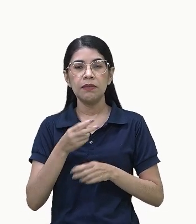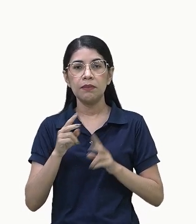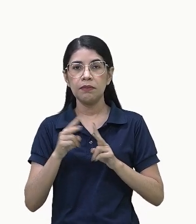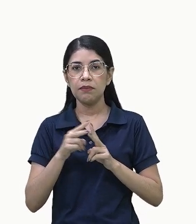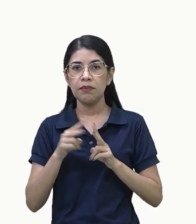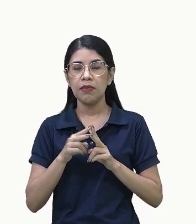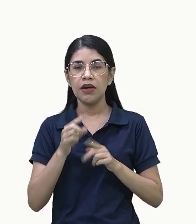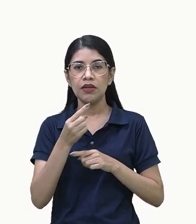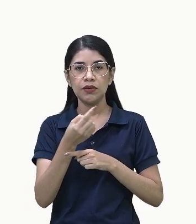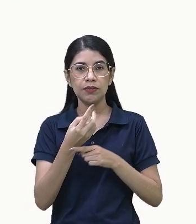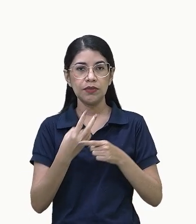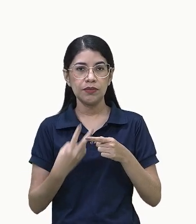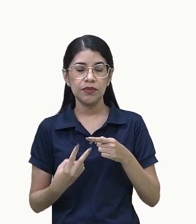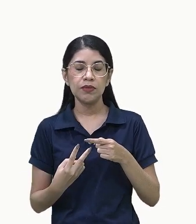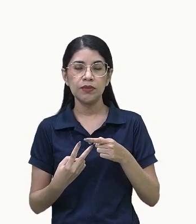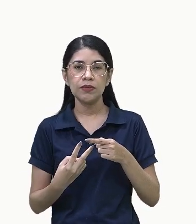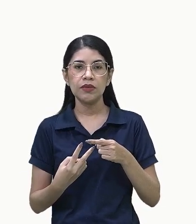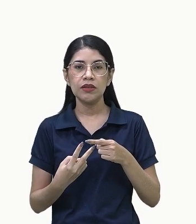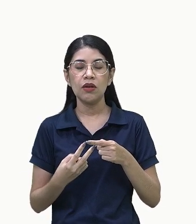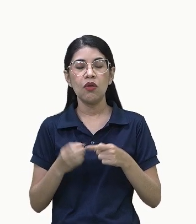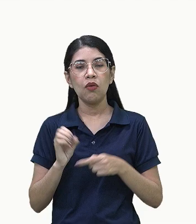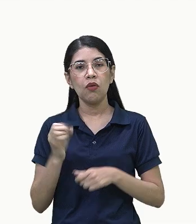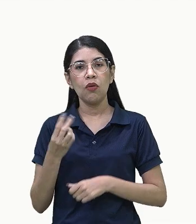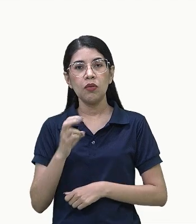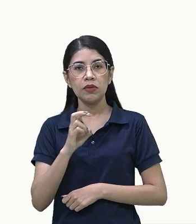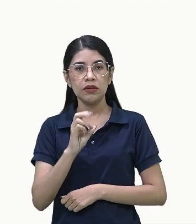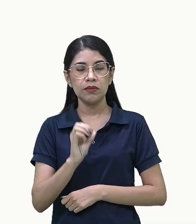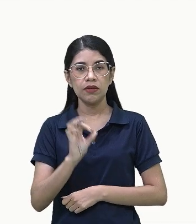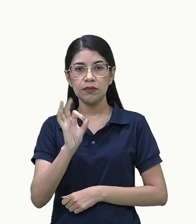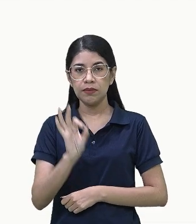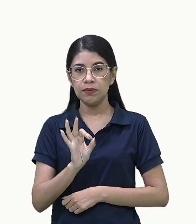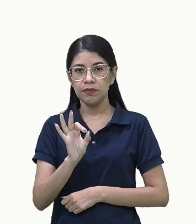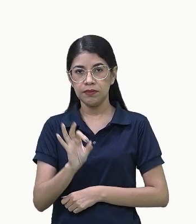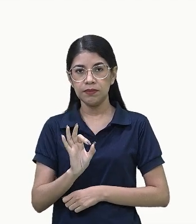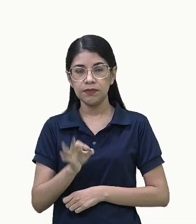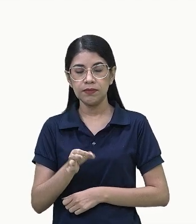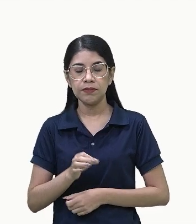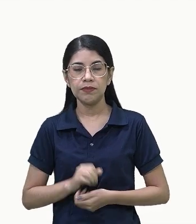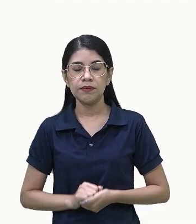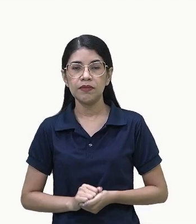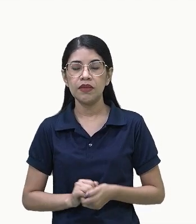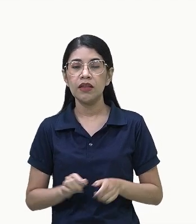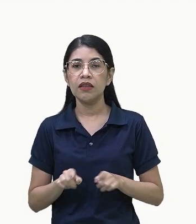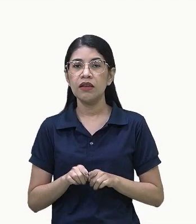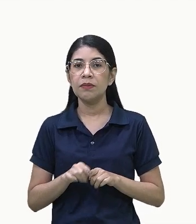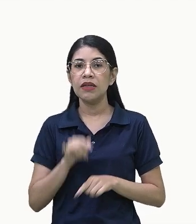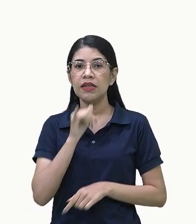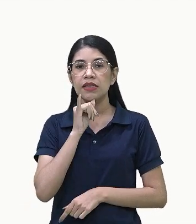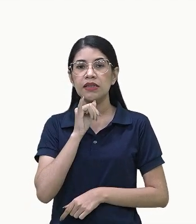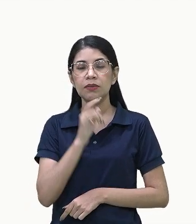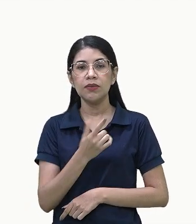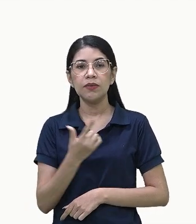de 1 para 2 ou de 50%, tá bom? Temos agora aqui um exemplo.